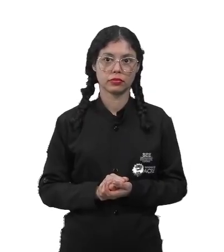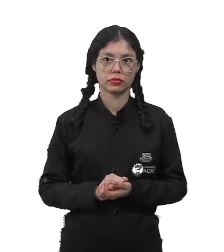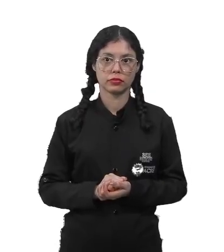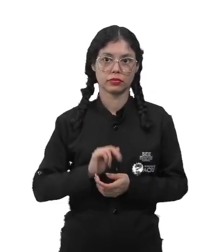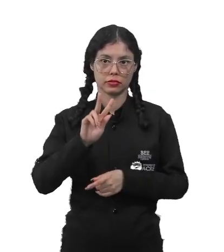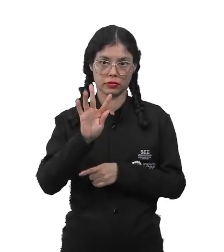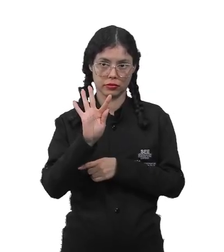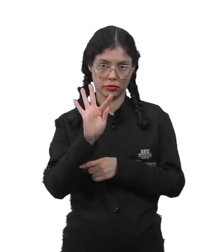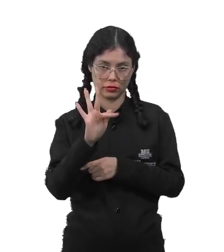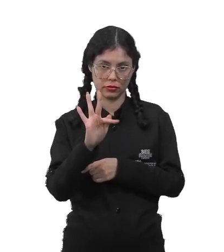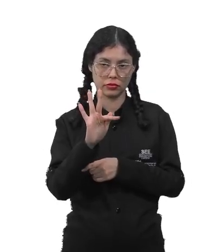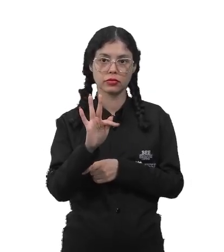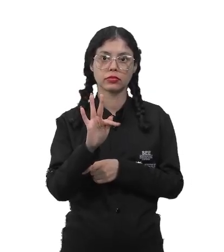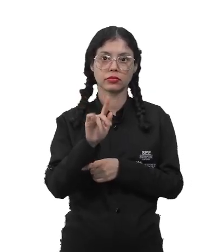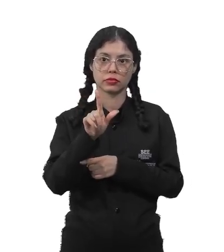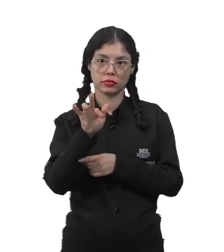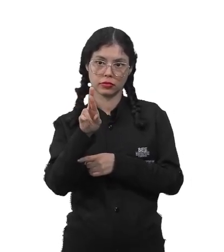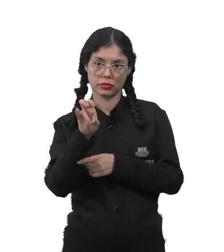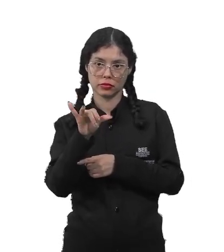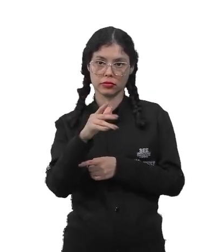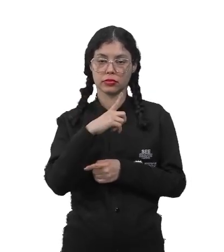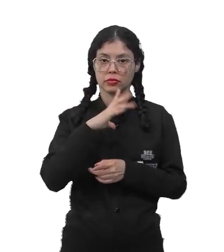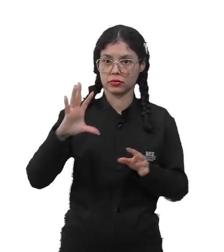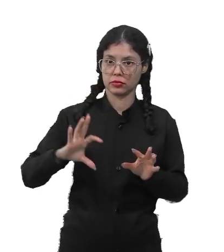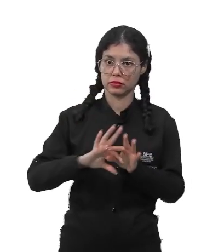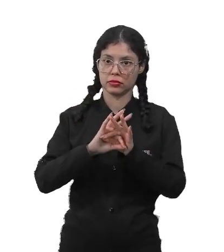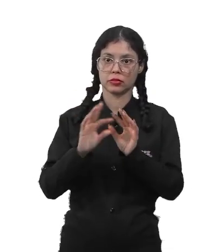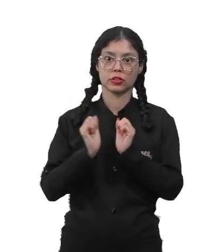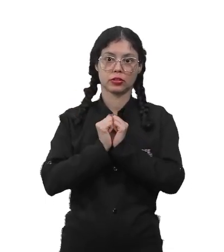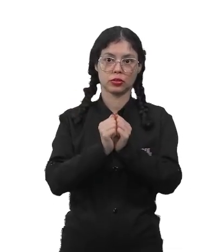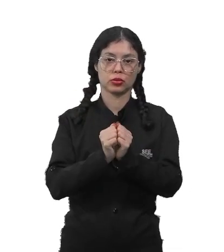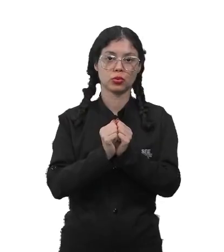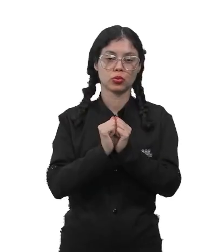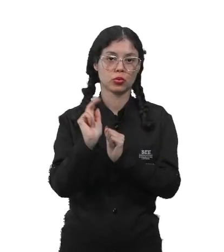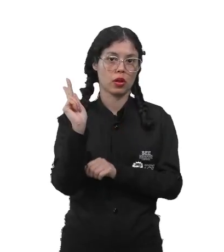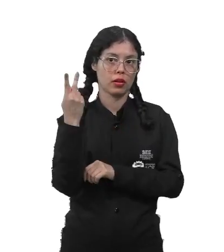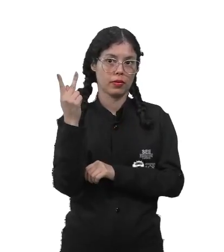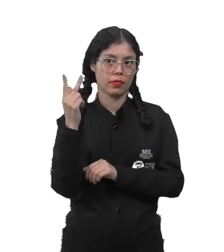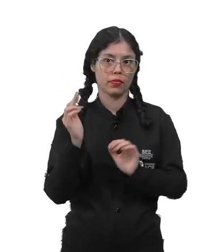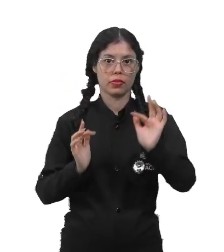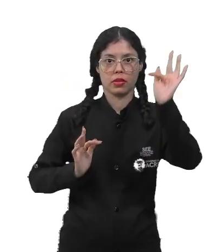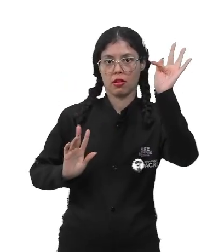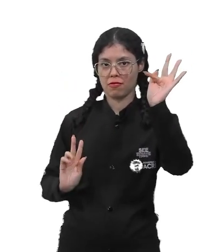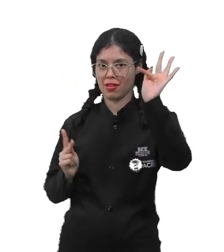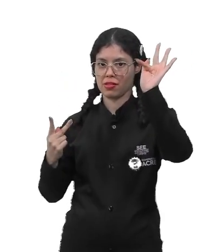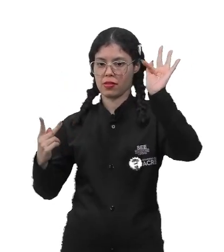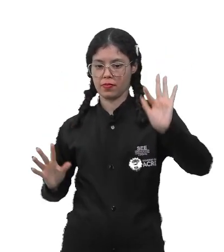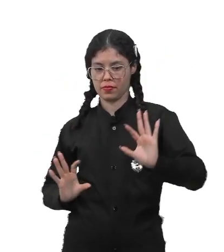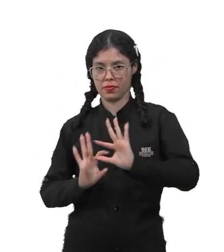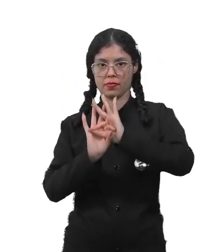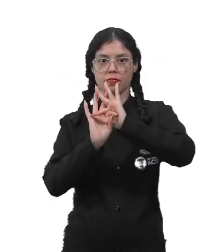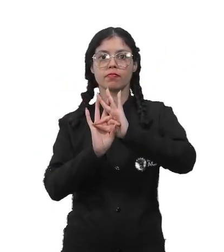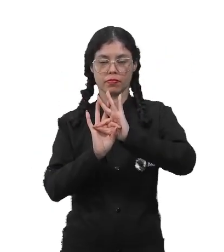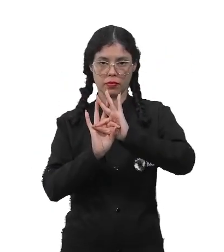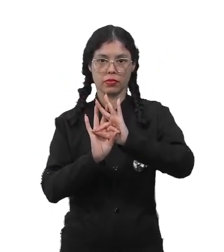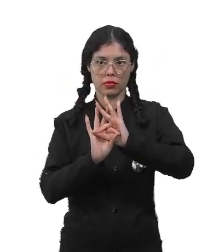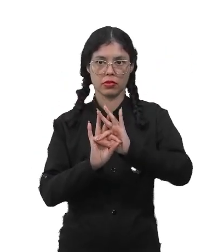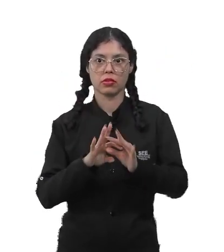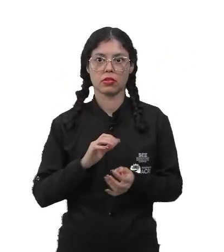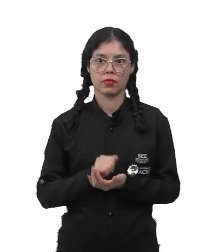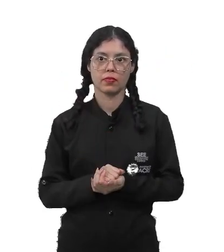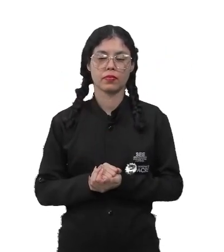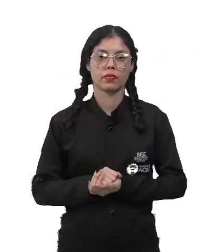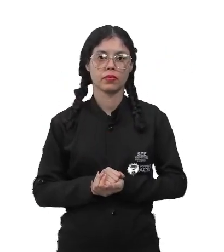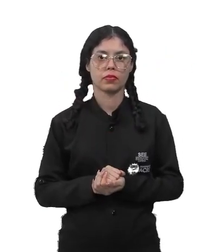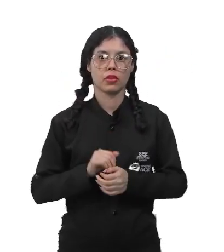Esse flúor aqui, ó, ele vai ligar juntamente com o hidrogênio. Então, ligação de hidrogênio. O